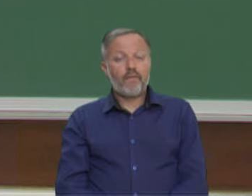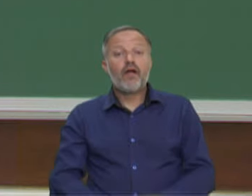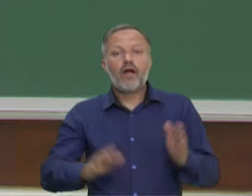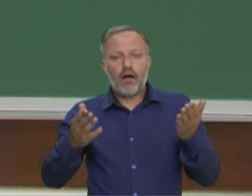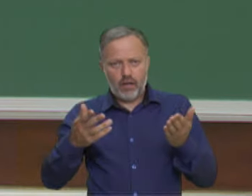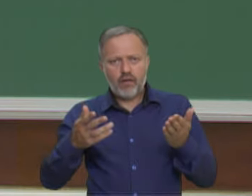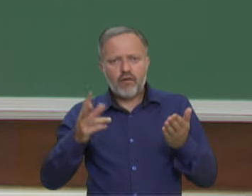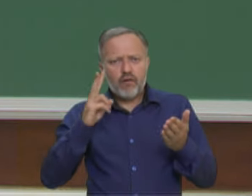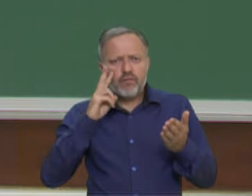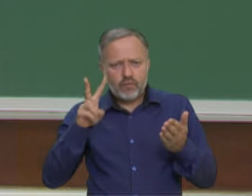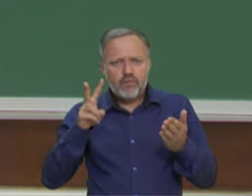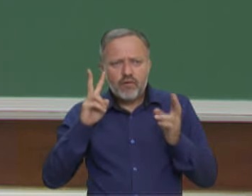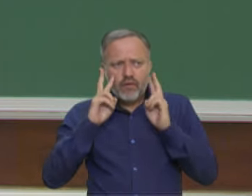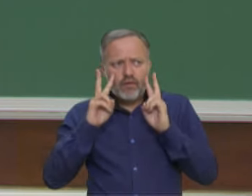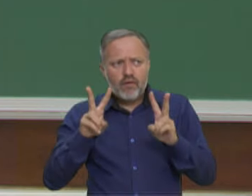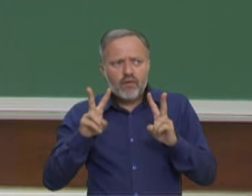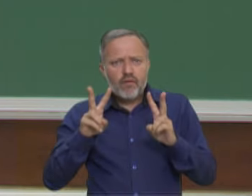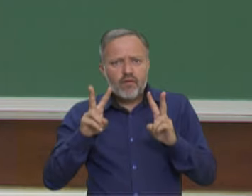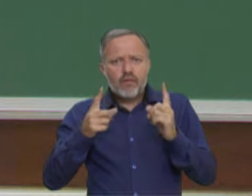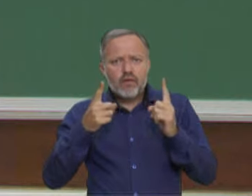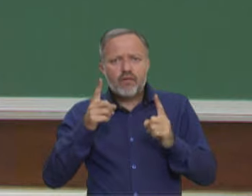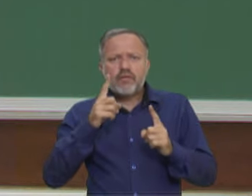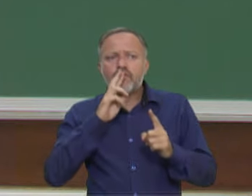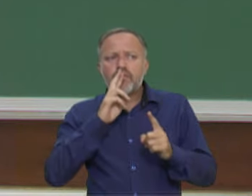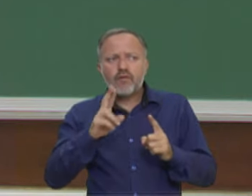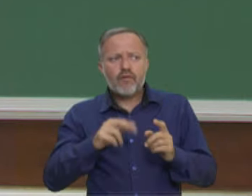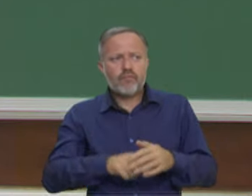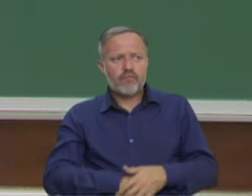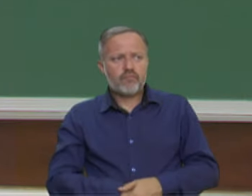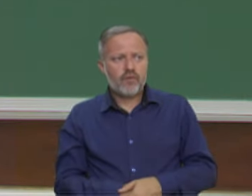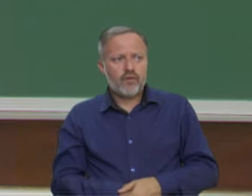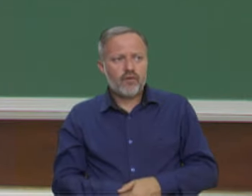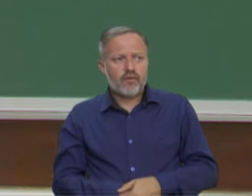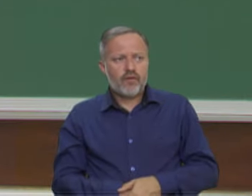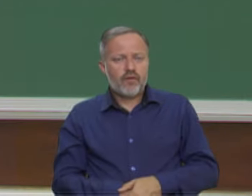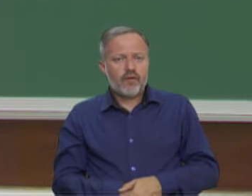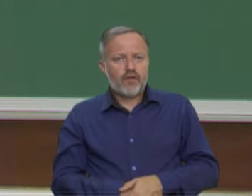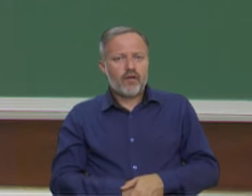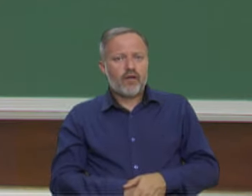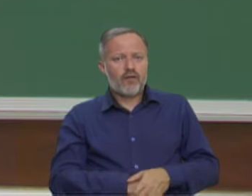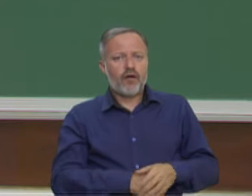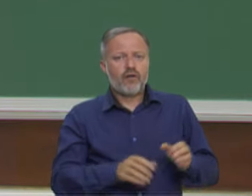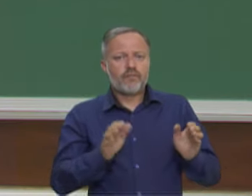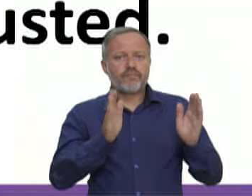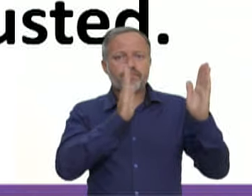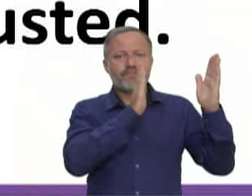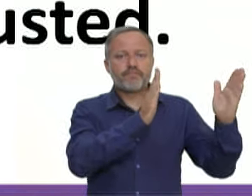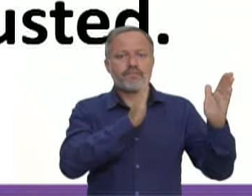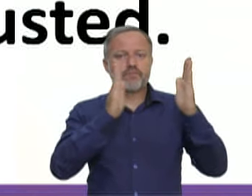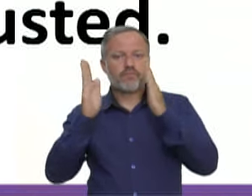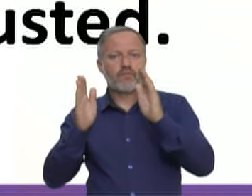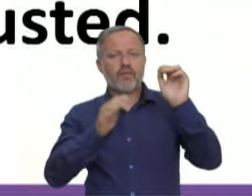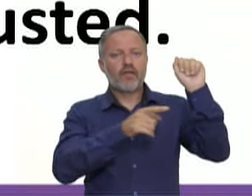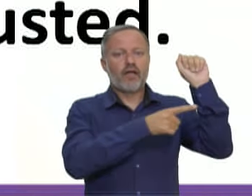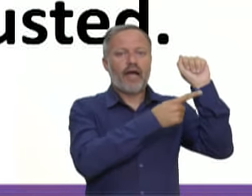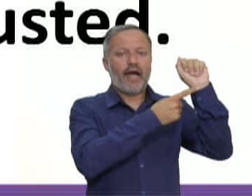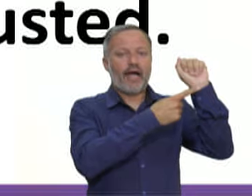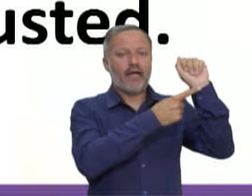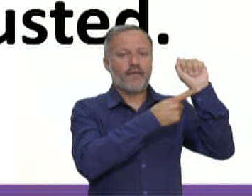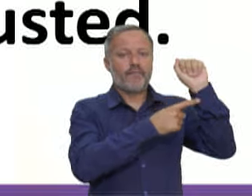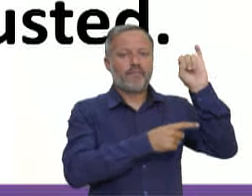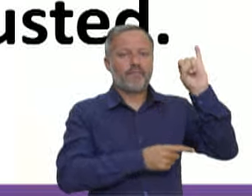E aí, pessoal, vamos lá corrigir? Vamos ver o que vocês anotaram então, tá? Propaganda A, ela é